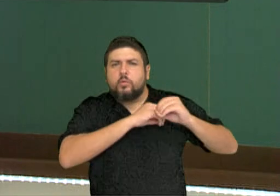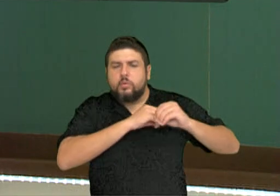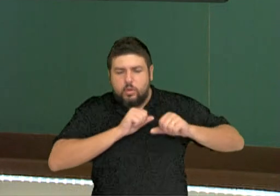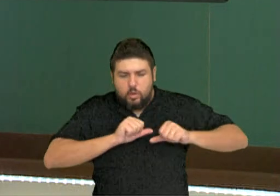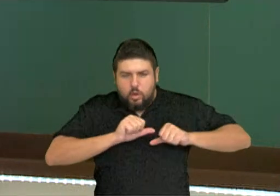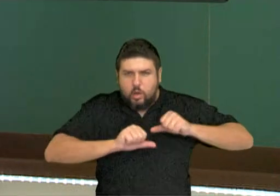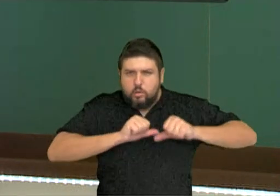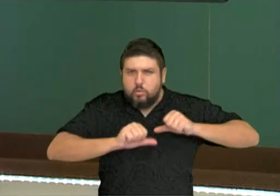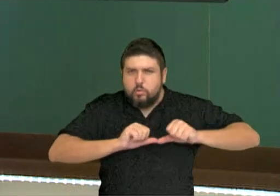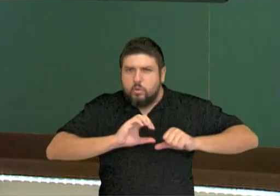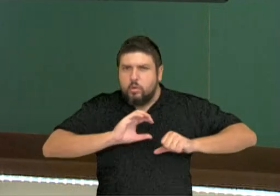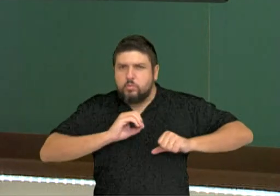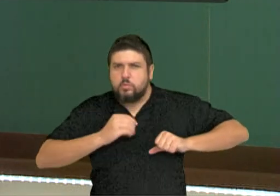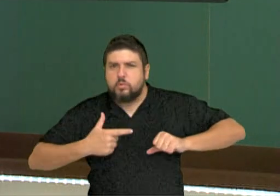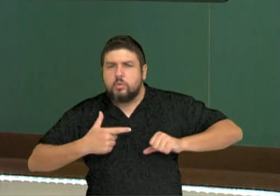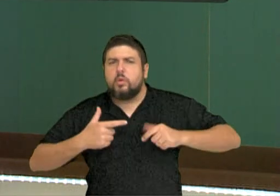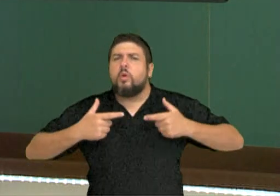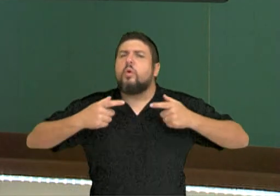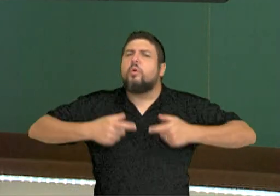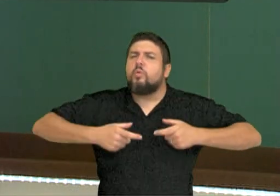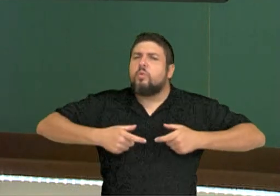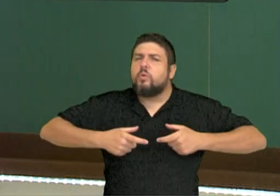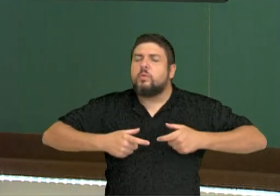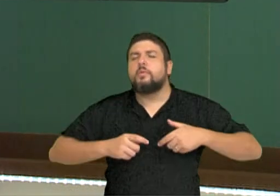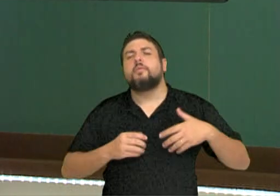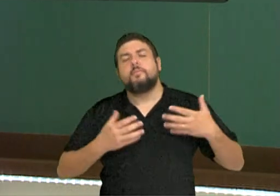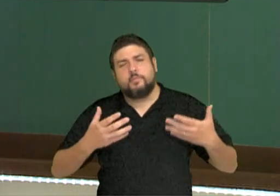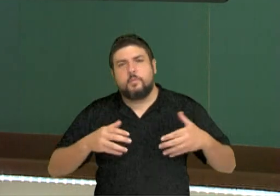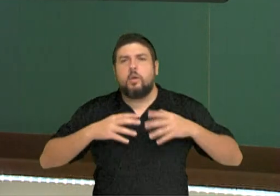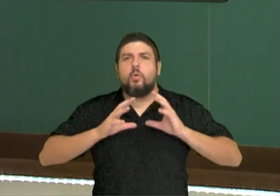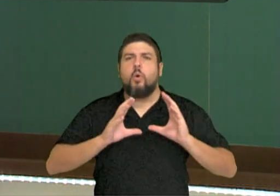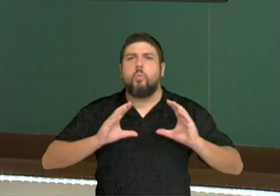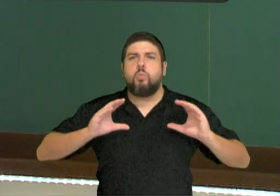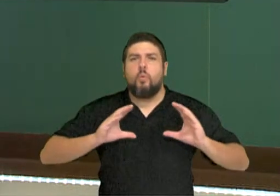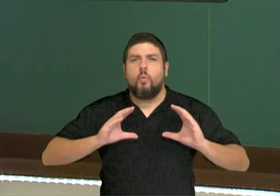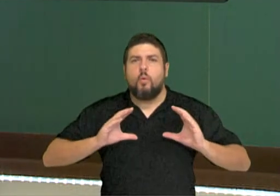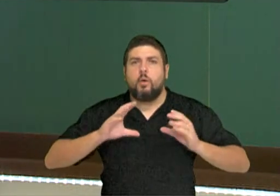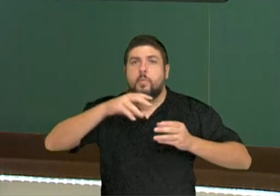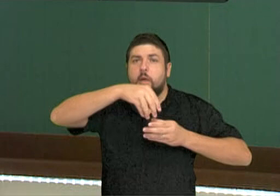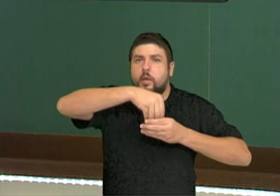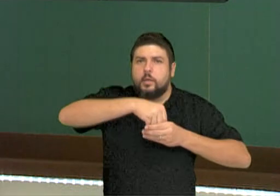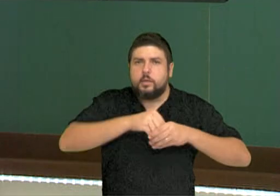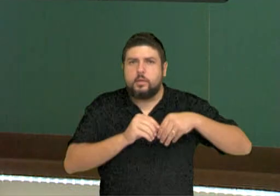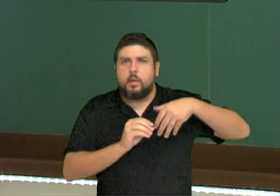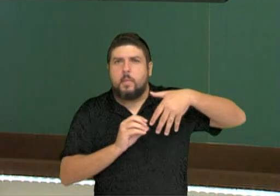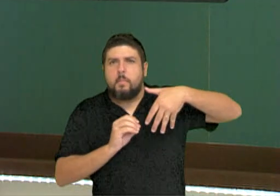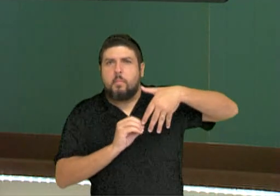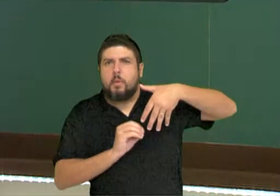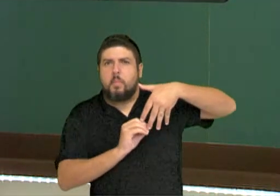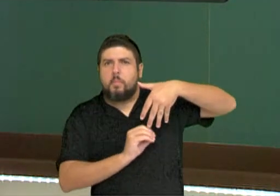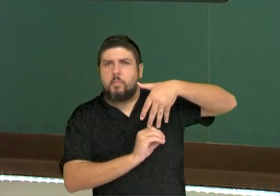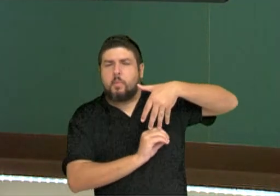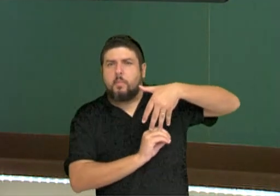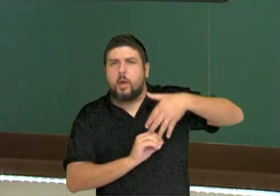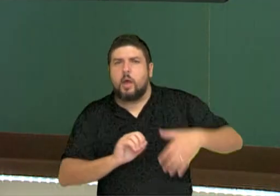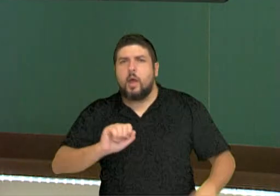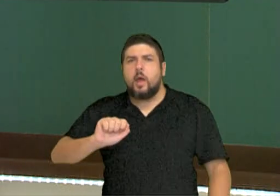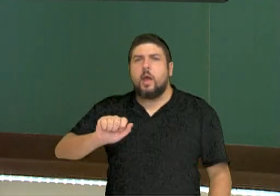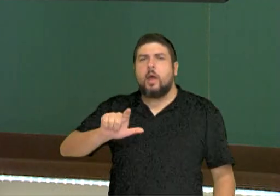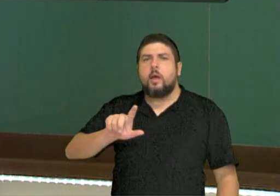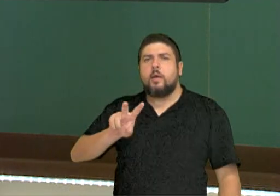fique abastecido com o gás oxigênio e que nós consigamos eliminar assim o